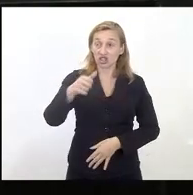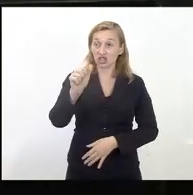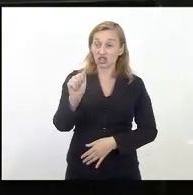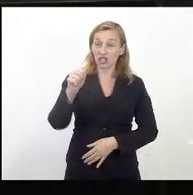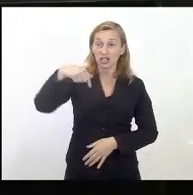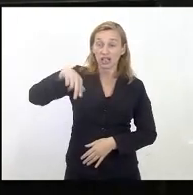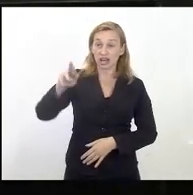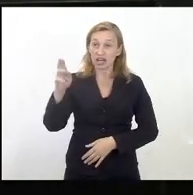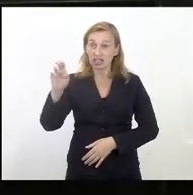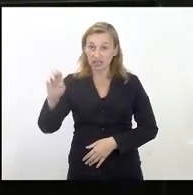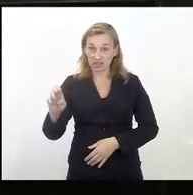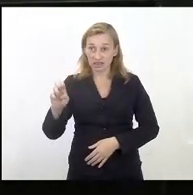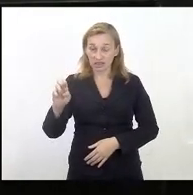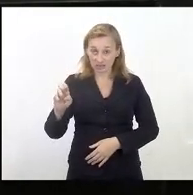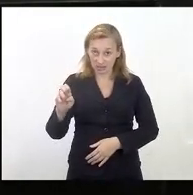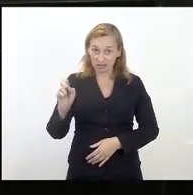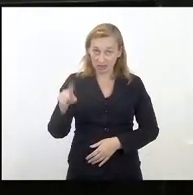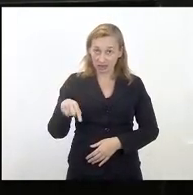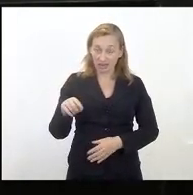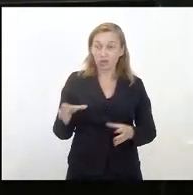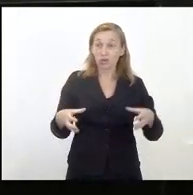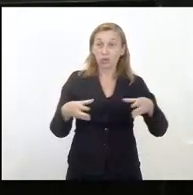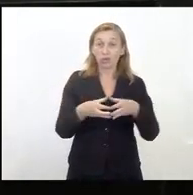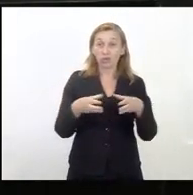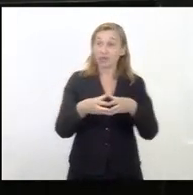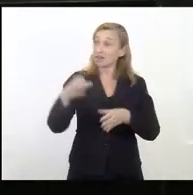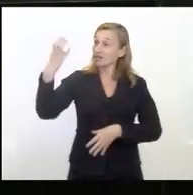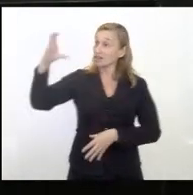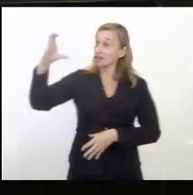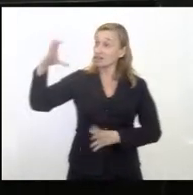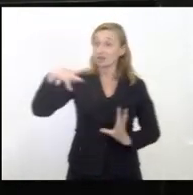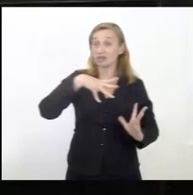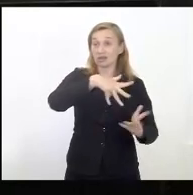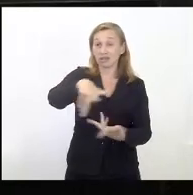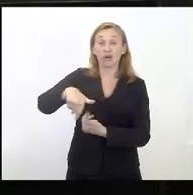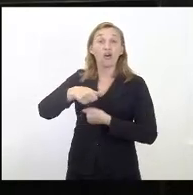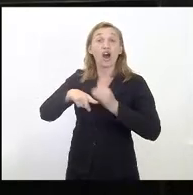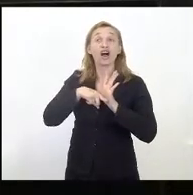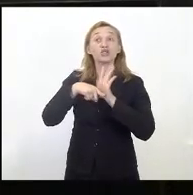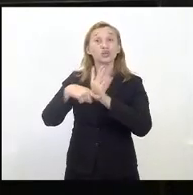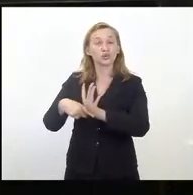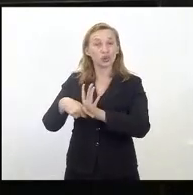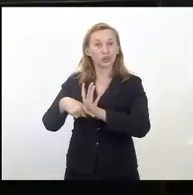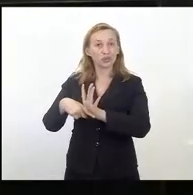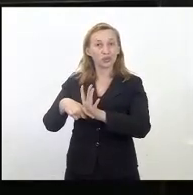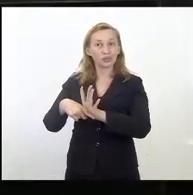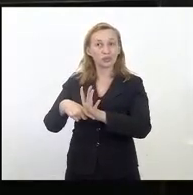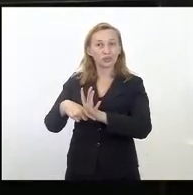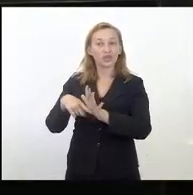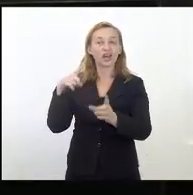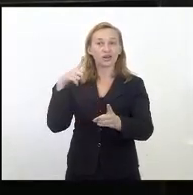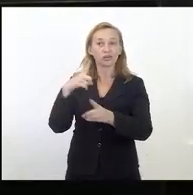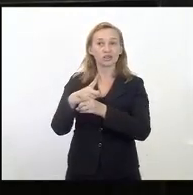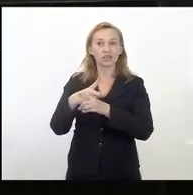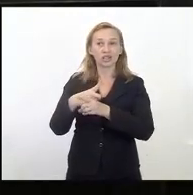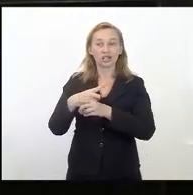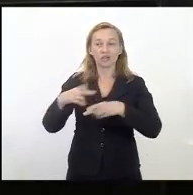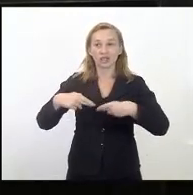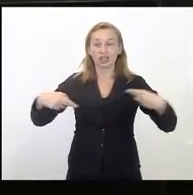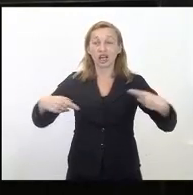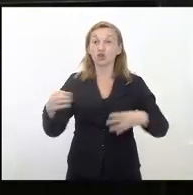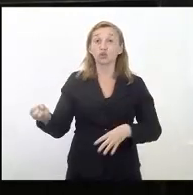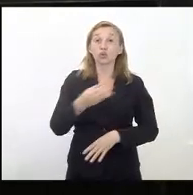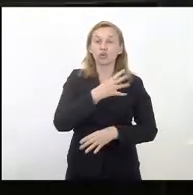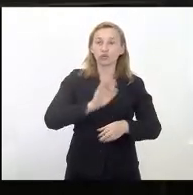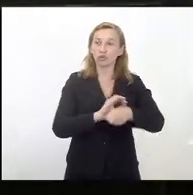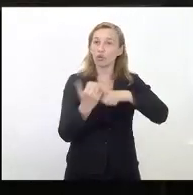se notabilizou diante da comunidade científica internacional Rodrigo porque ajudou a decifrar o DNA do novo coronavírus